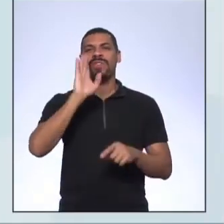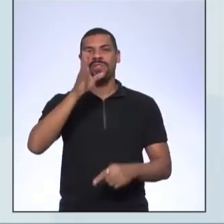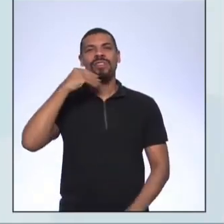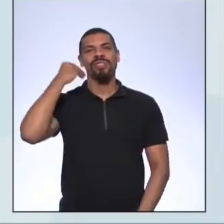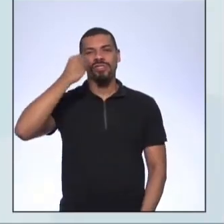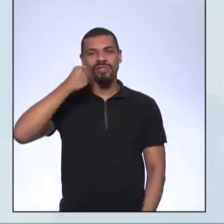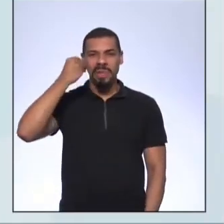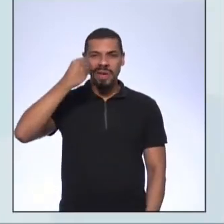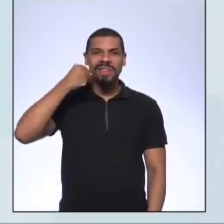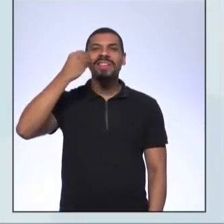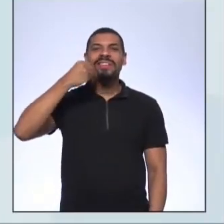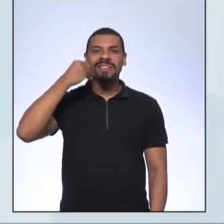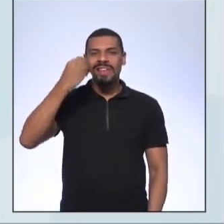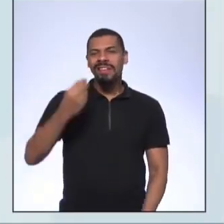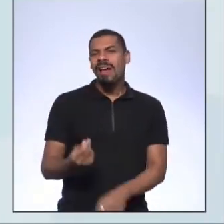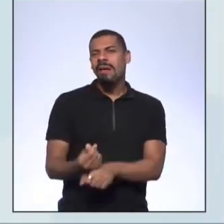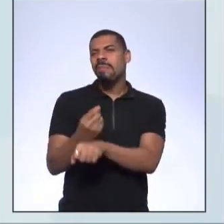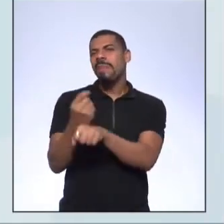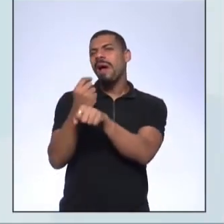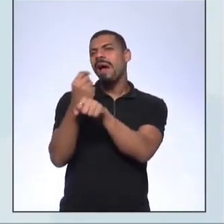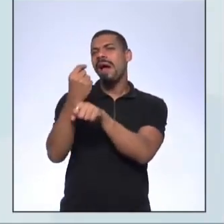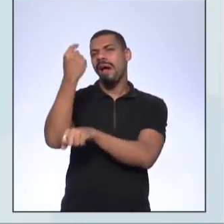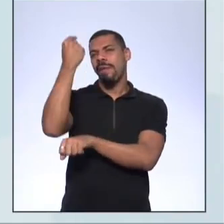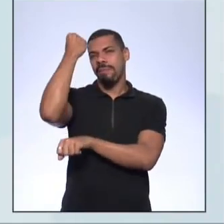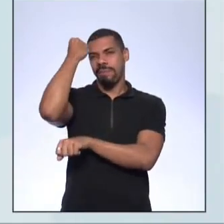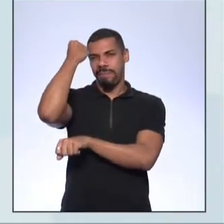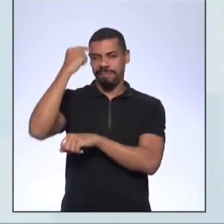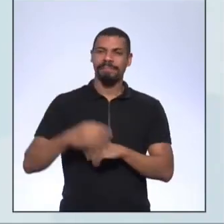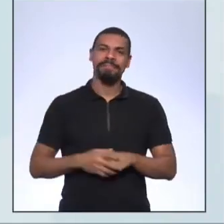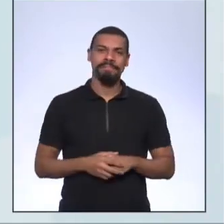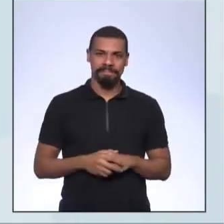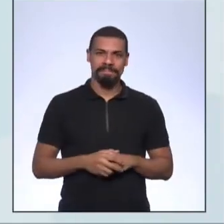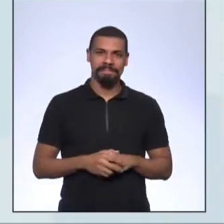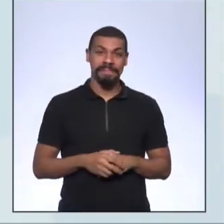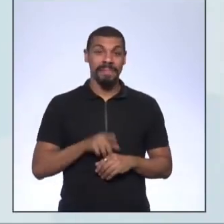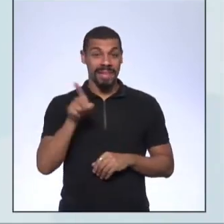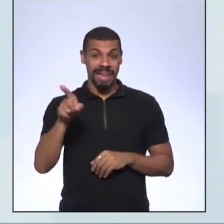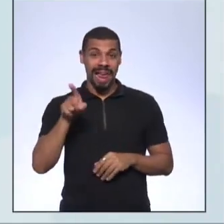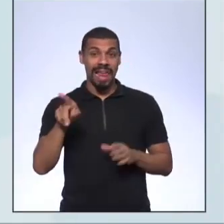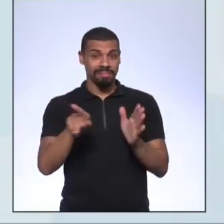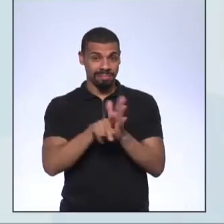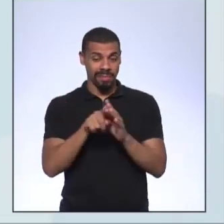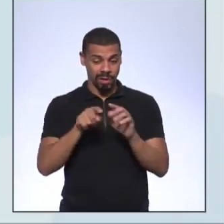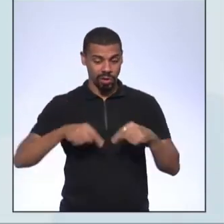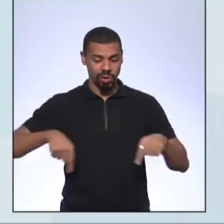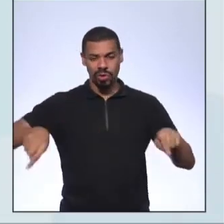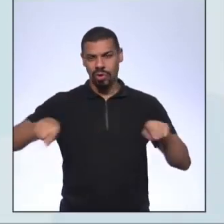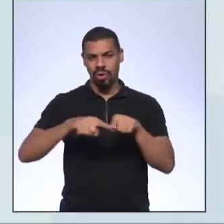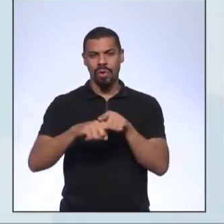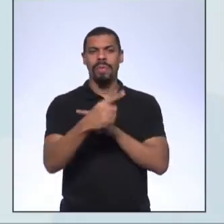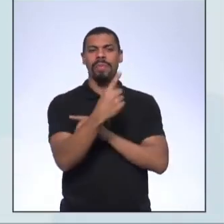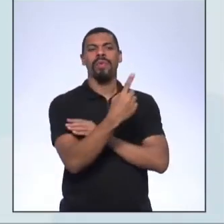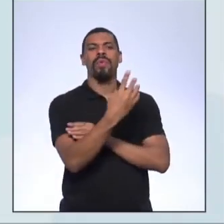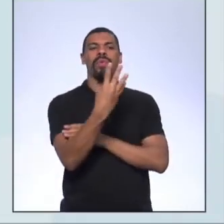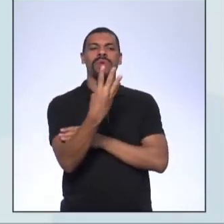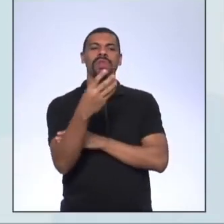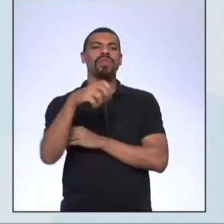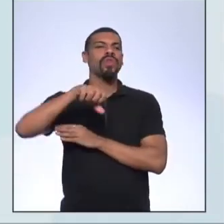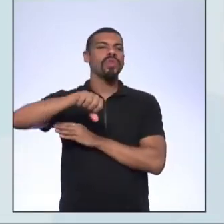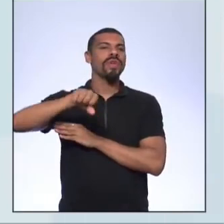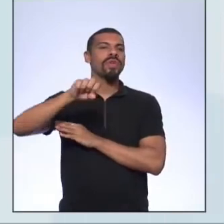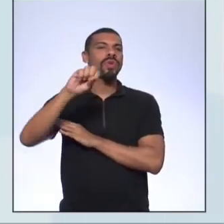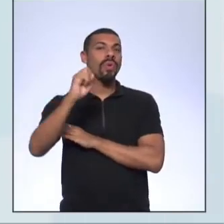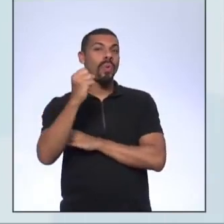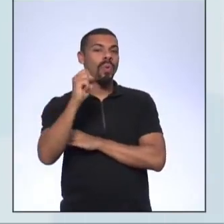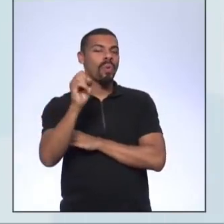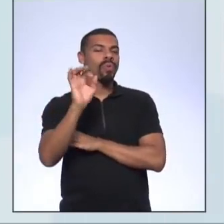experiência desde essa época das grandes navegações lá na Ilha de Cabo Verde. Tá? 1498, corrigindo a informação que